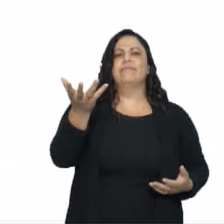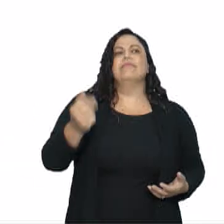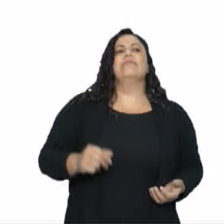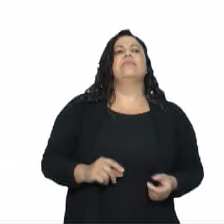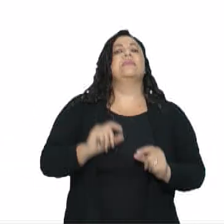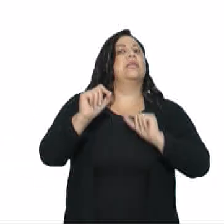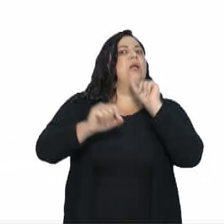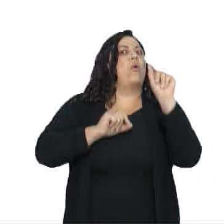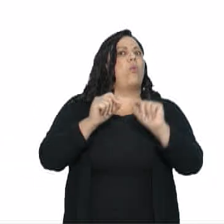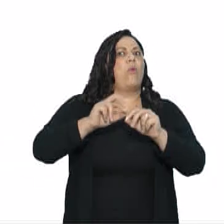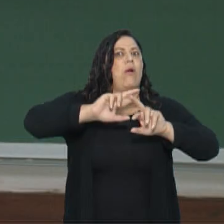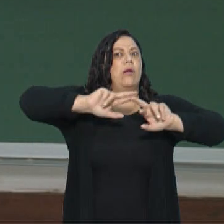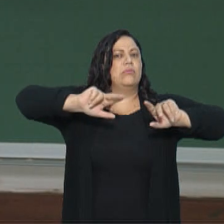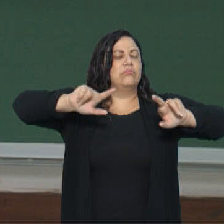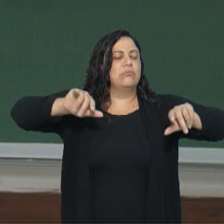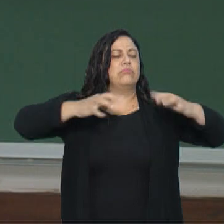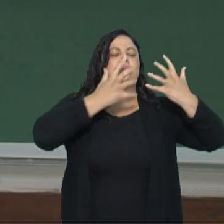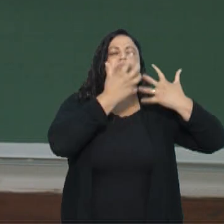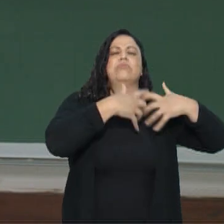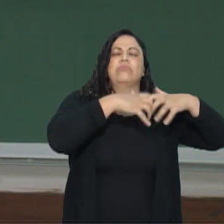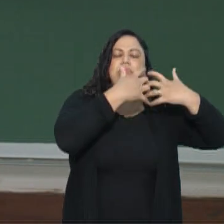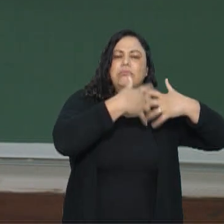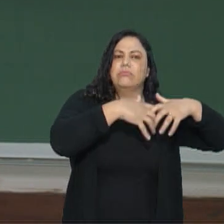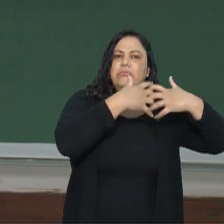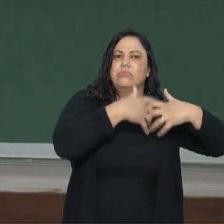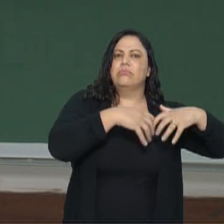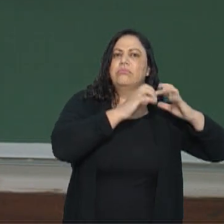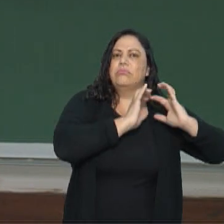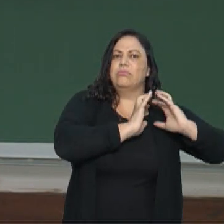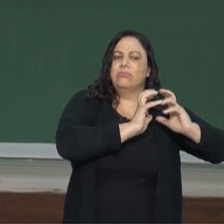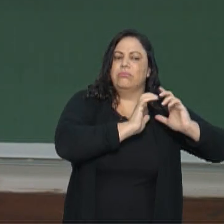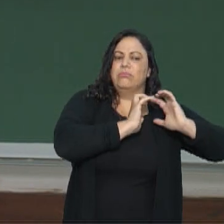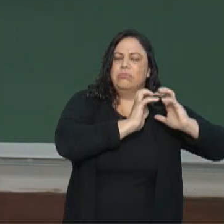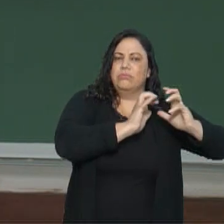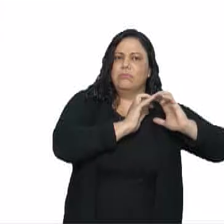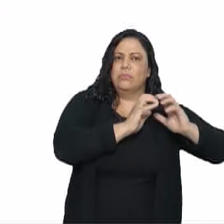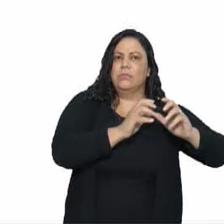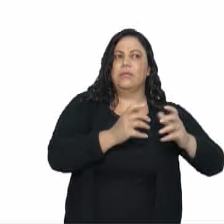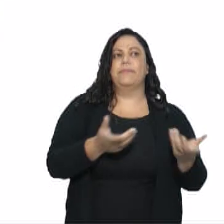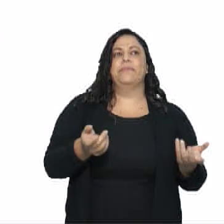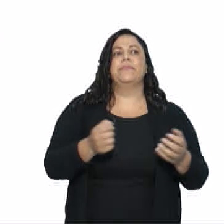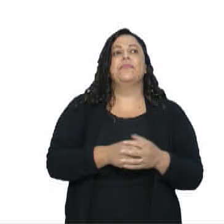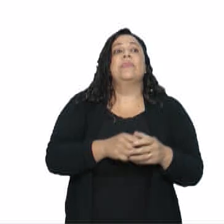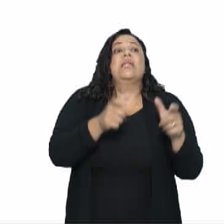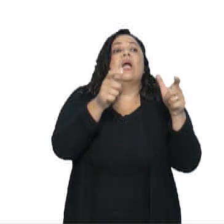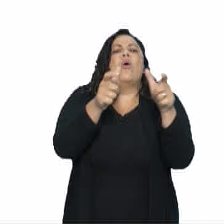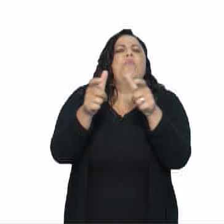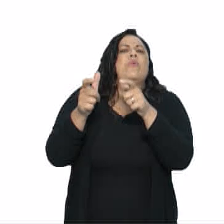Olha quantas funções do sistema nervoso eu falei nesse exercício. Por onde são